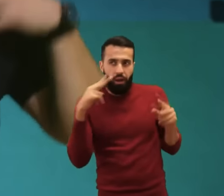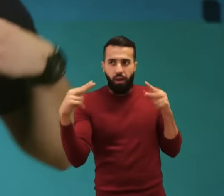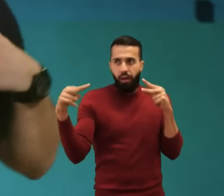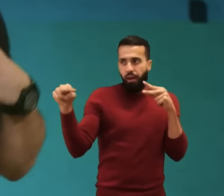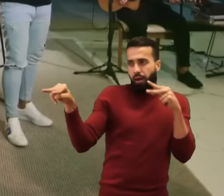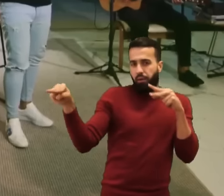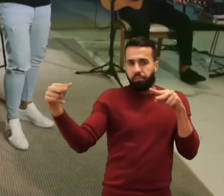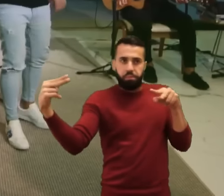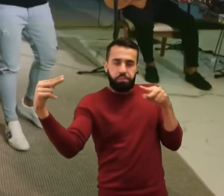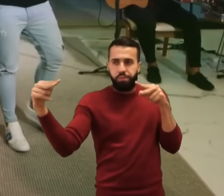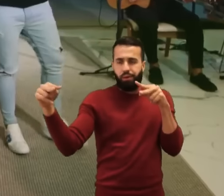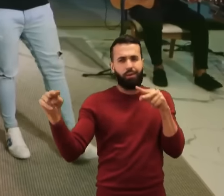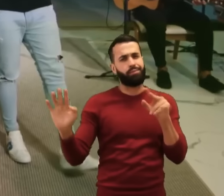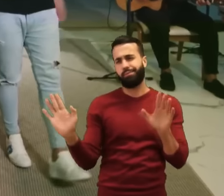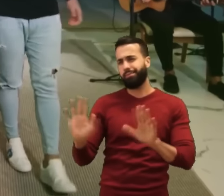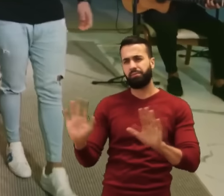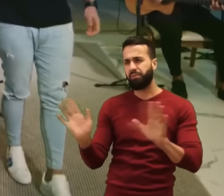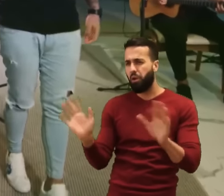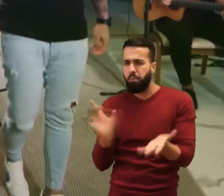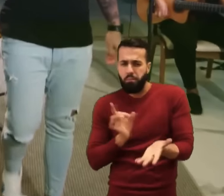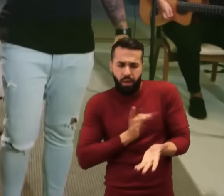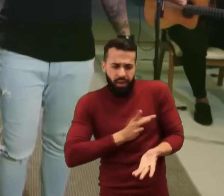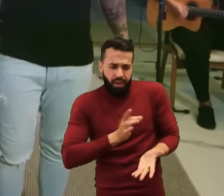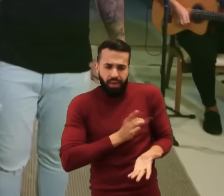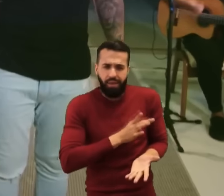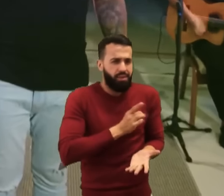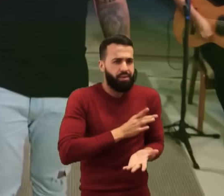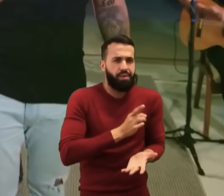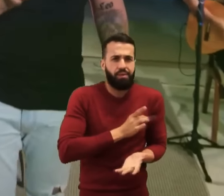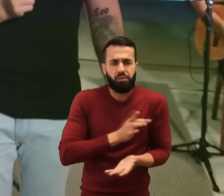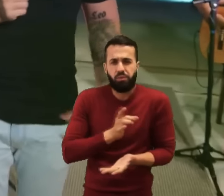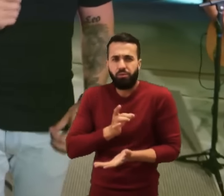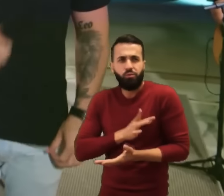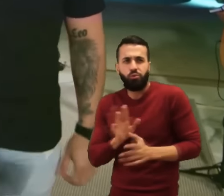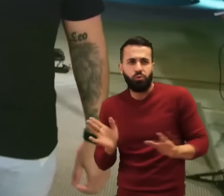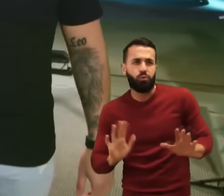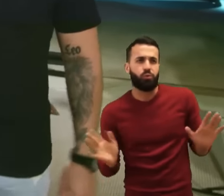pra outro lugar, não fique com medo.